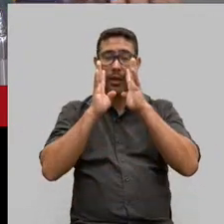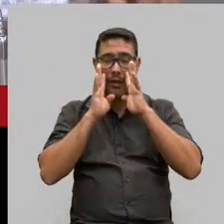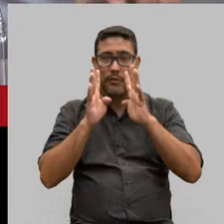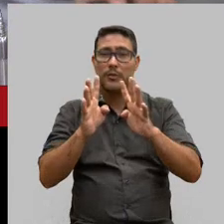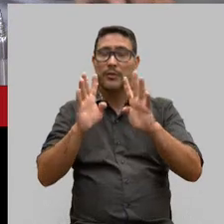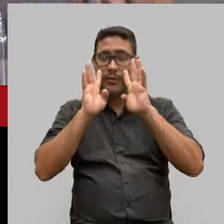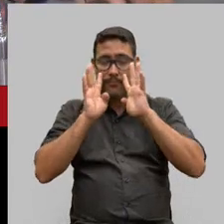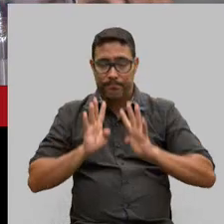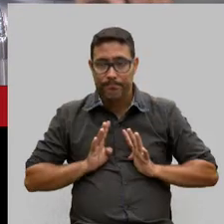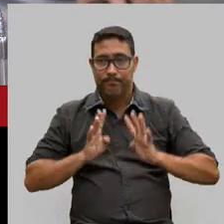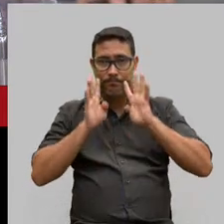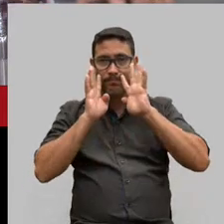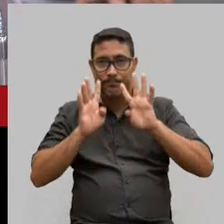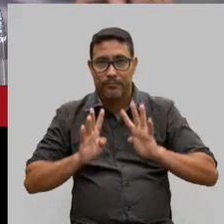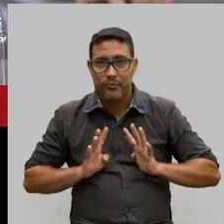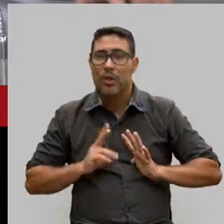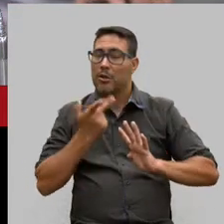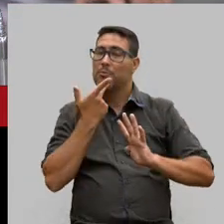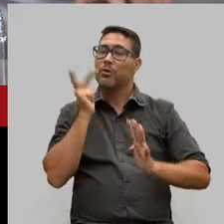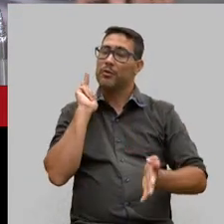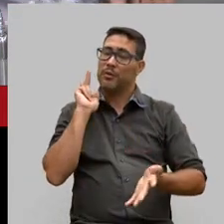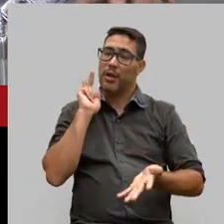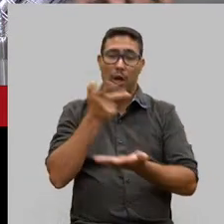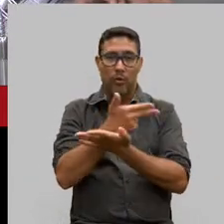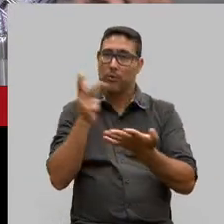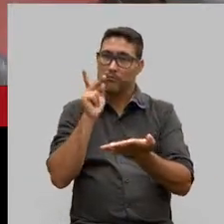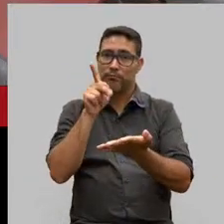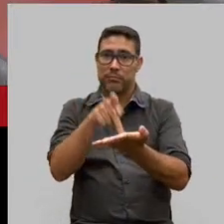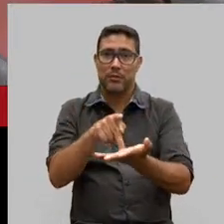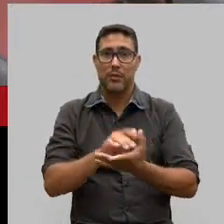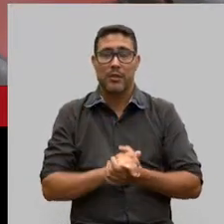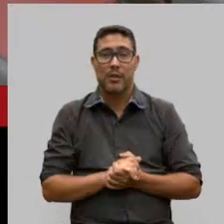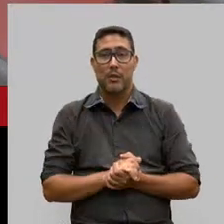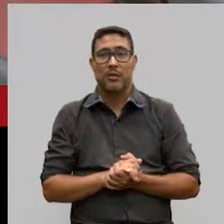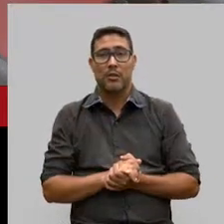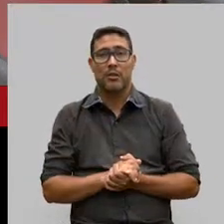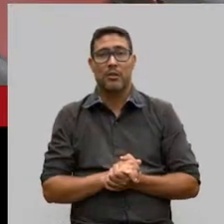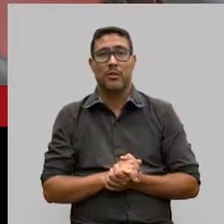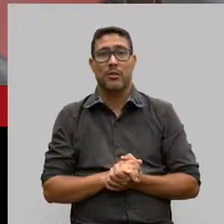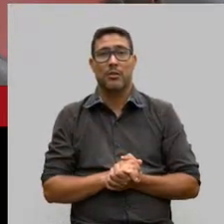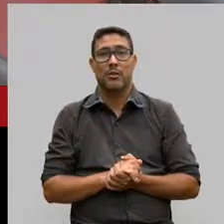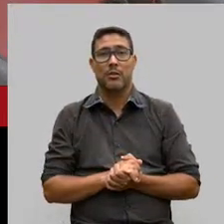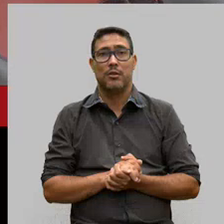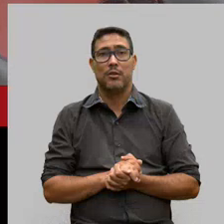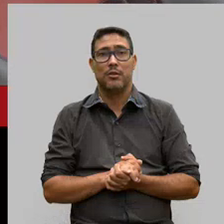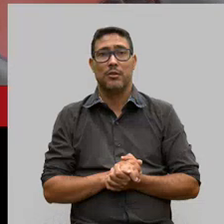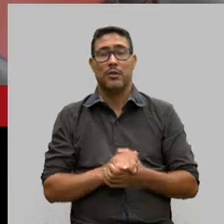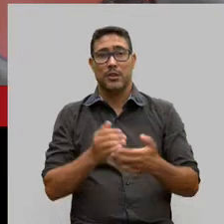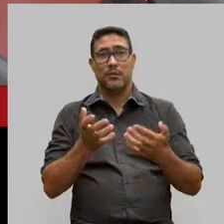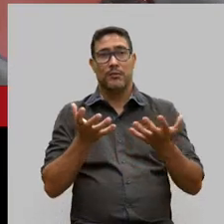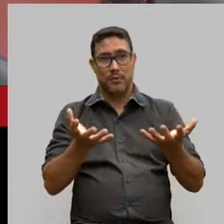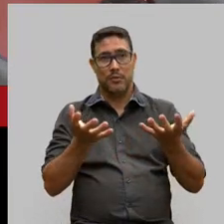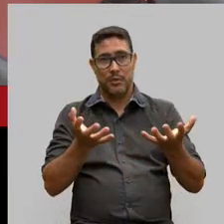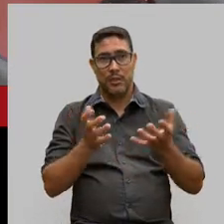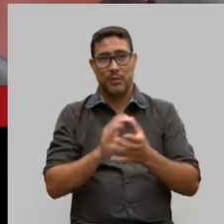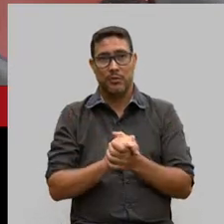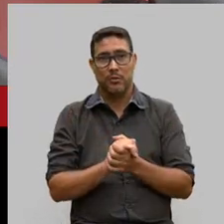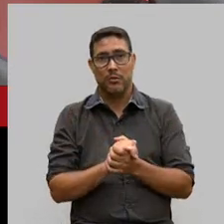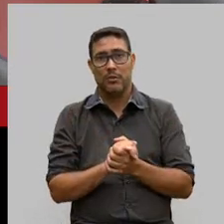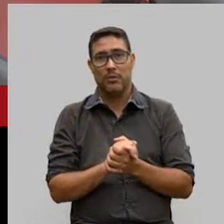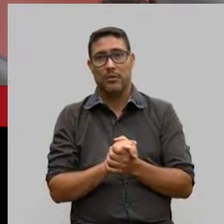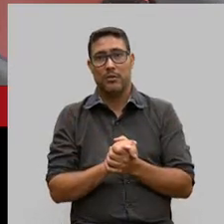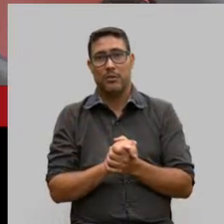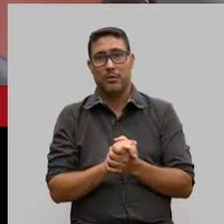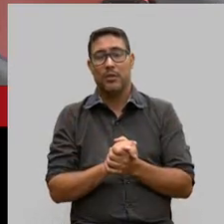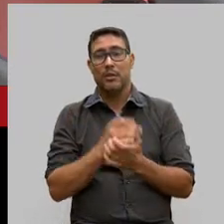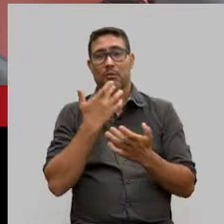expor as necessidades Reis mais necessidades e eu quero e trazer o o Cristiano e